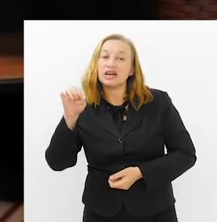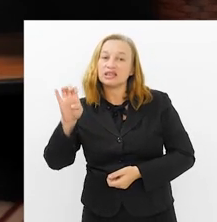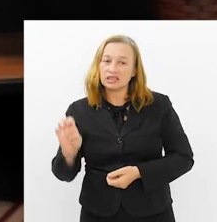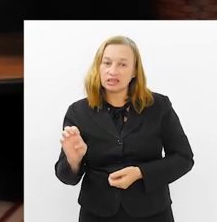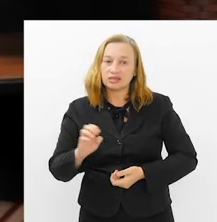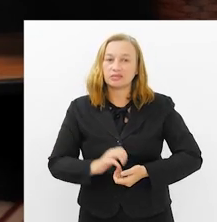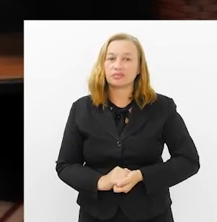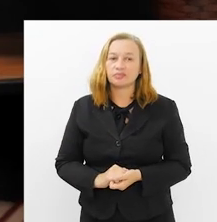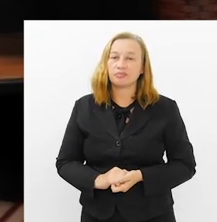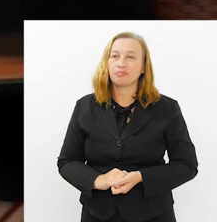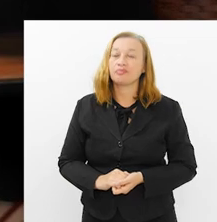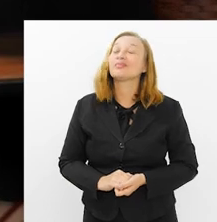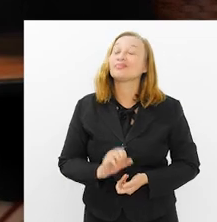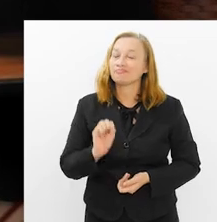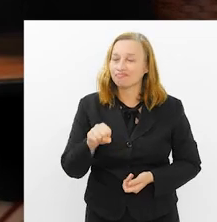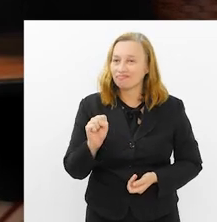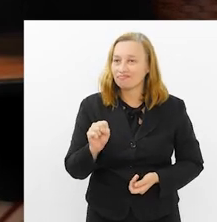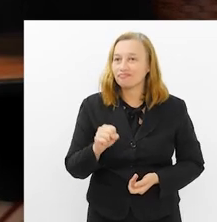Iriane.